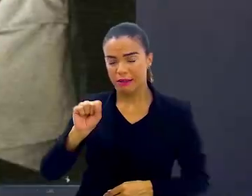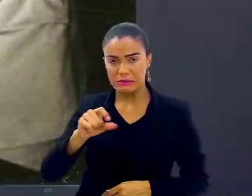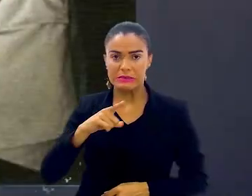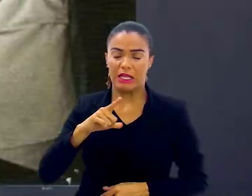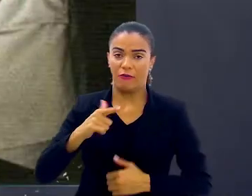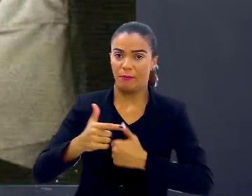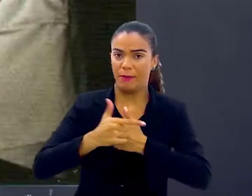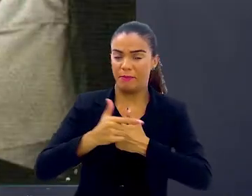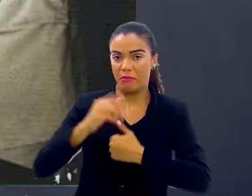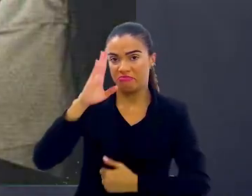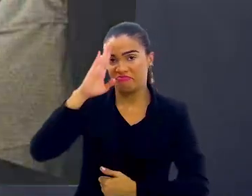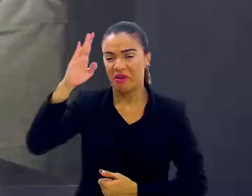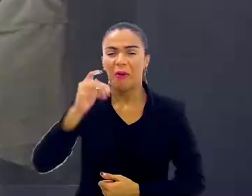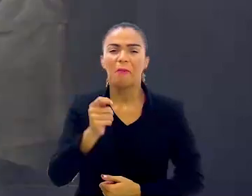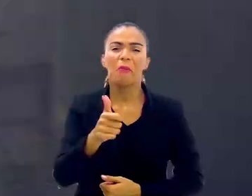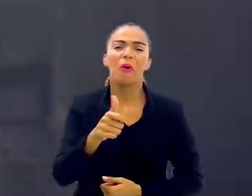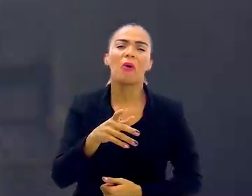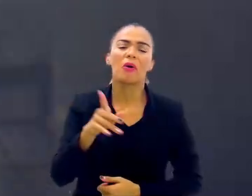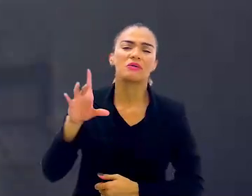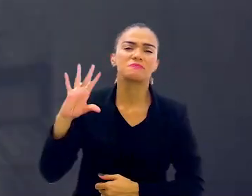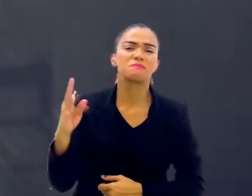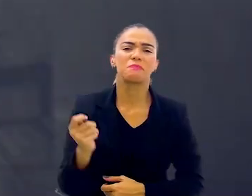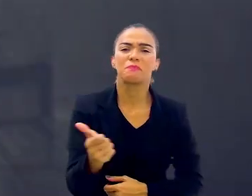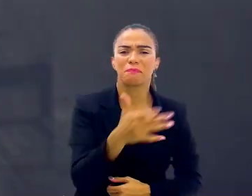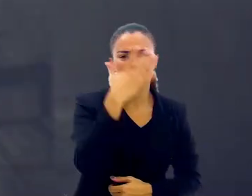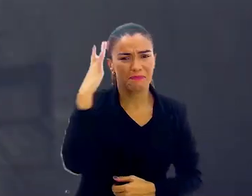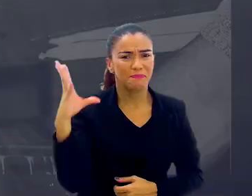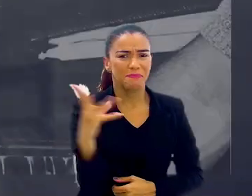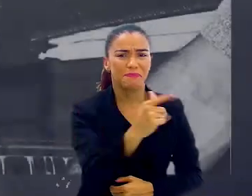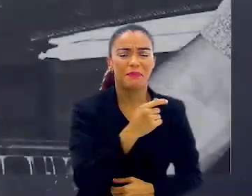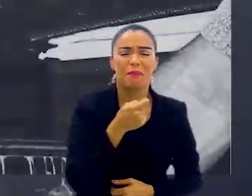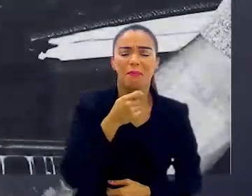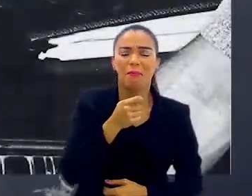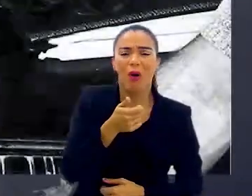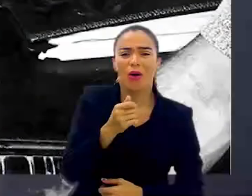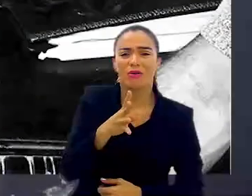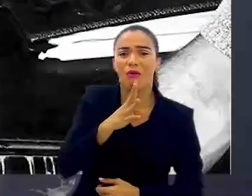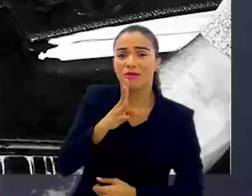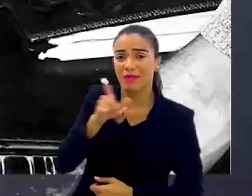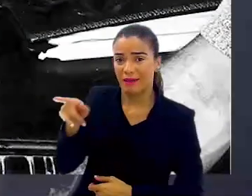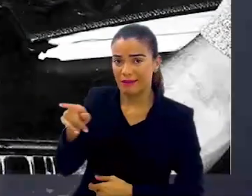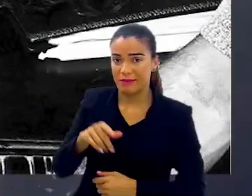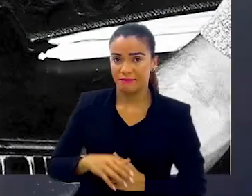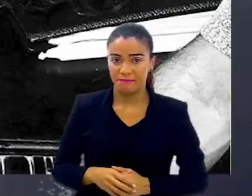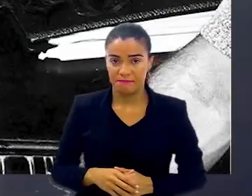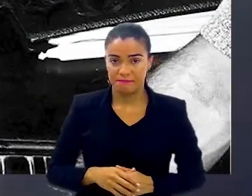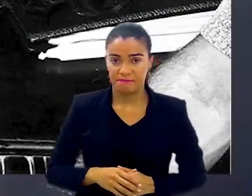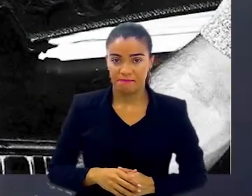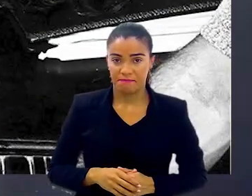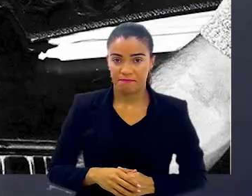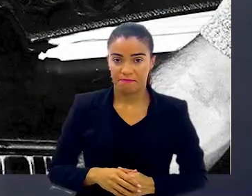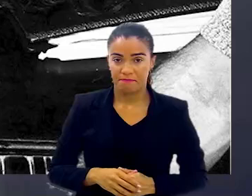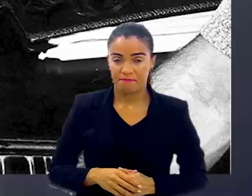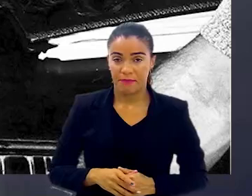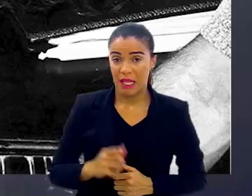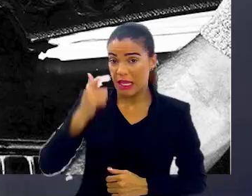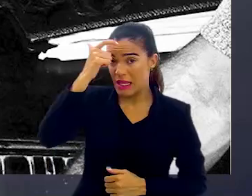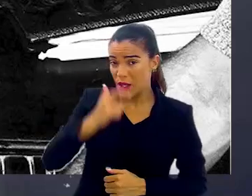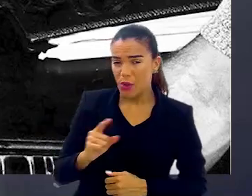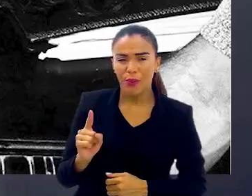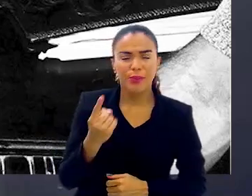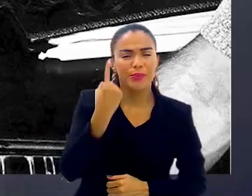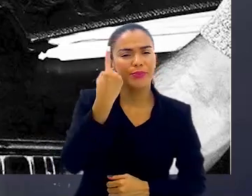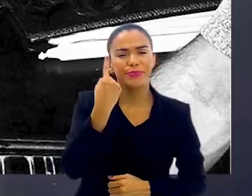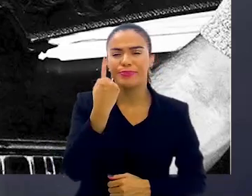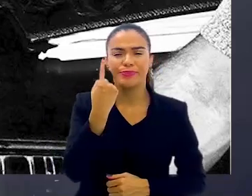papel fundamental, mas pouco conhecido no episódio da morte do estudante Edson Luiz. Porque eu fui um